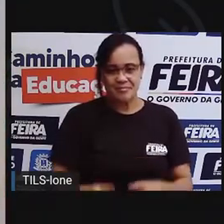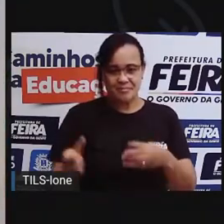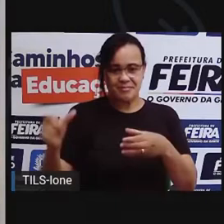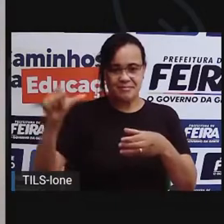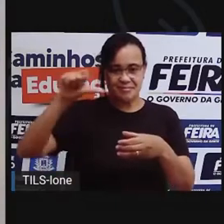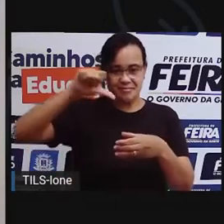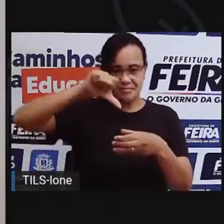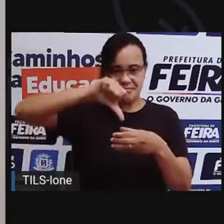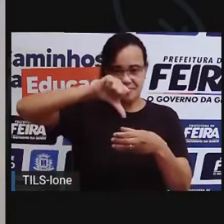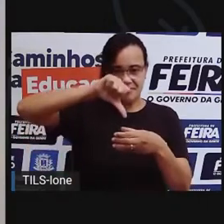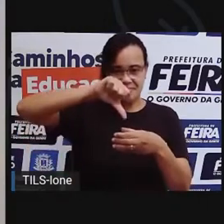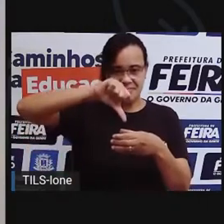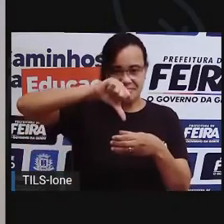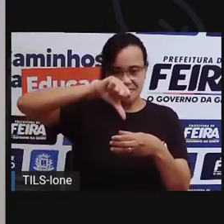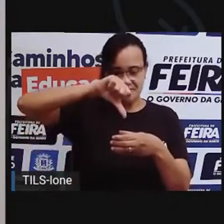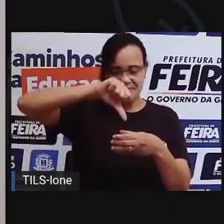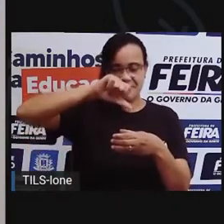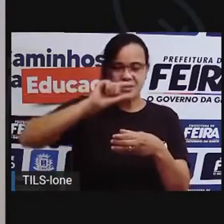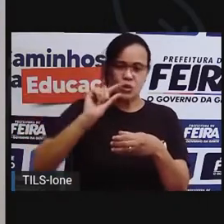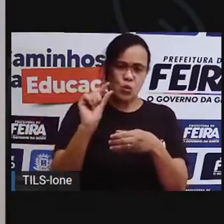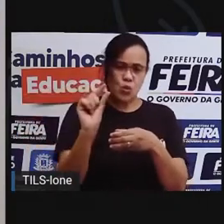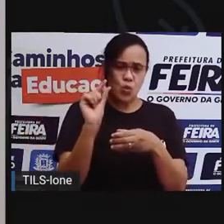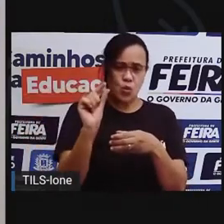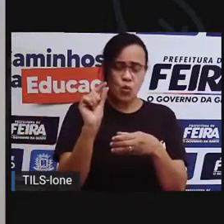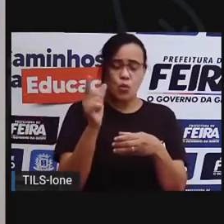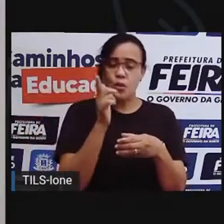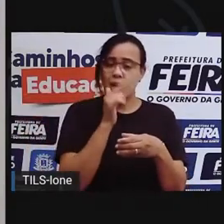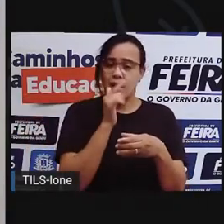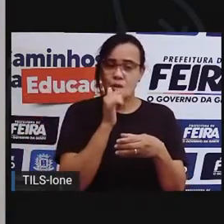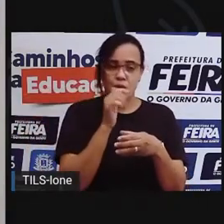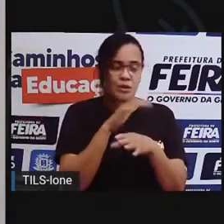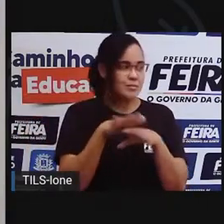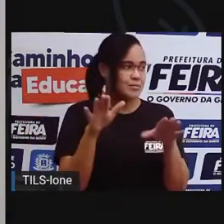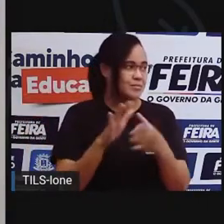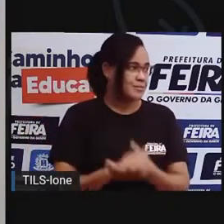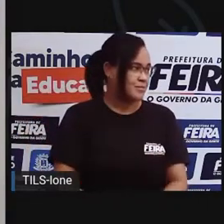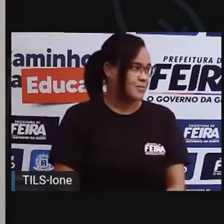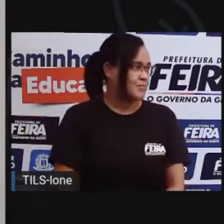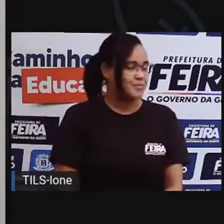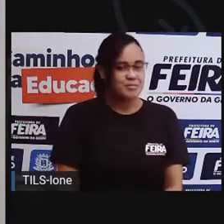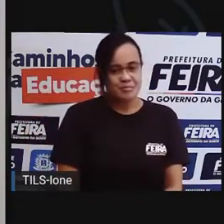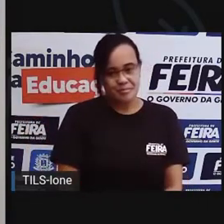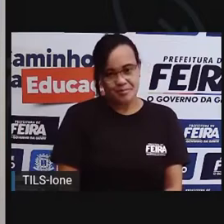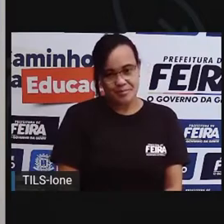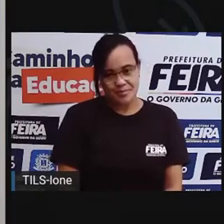Aê, vamos lá. Bota um pouquinho de água no meu apito.